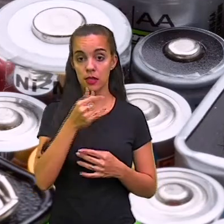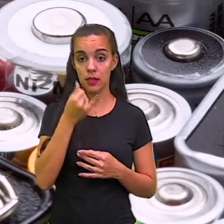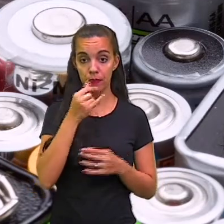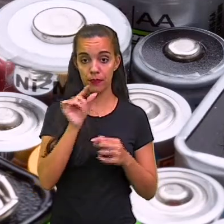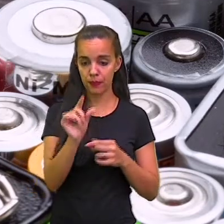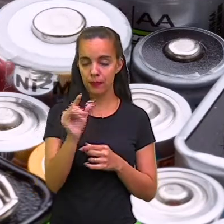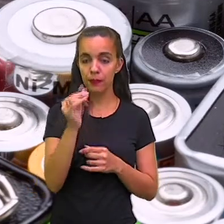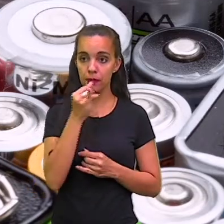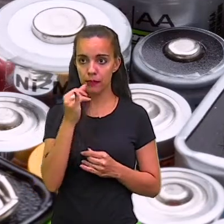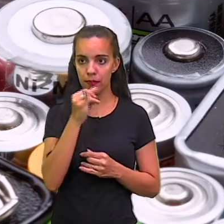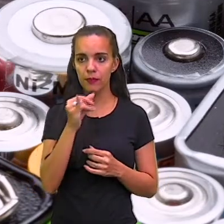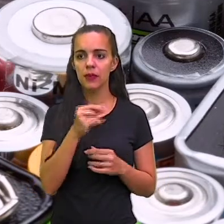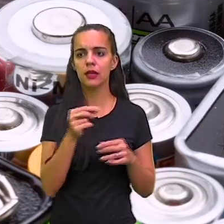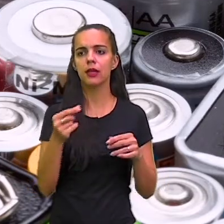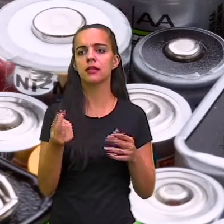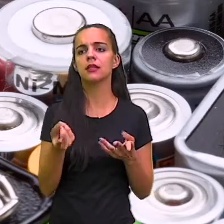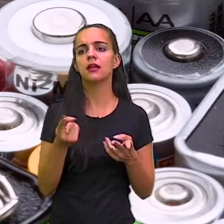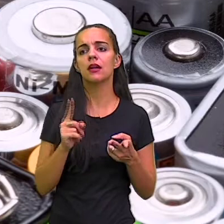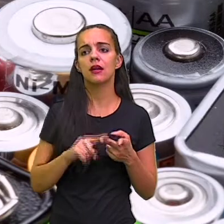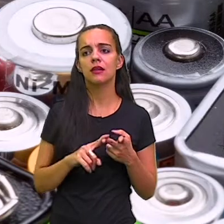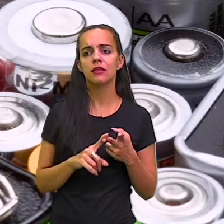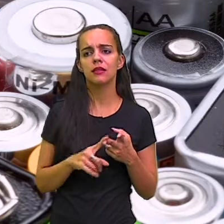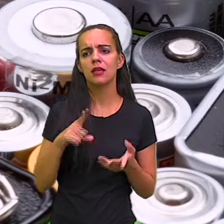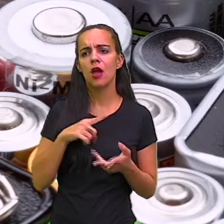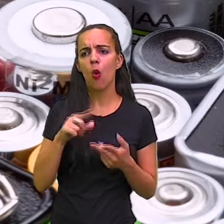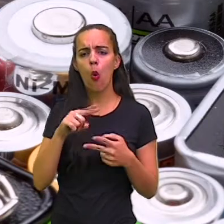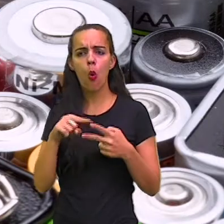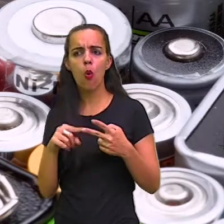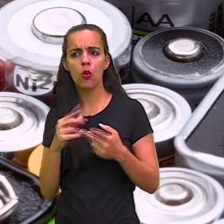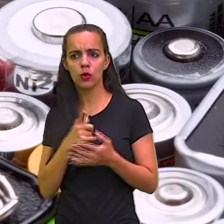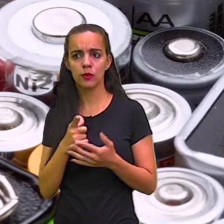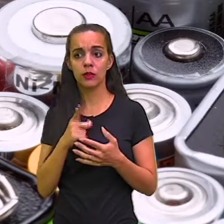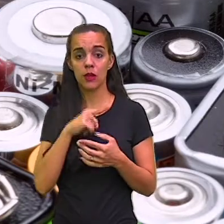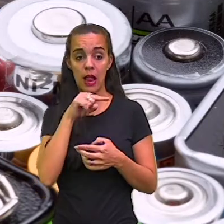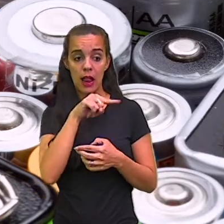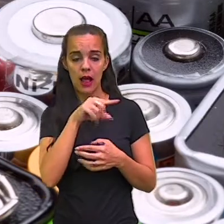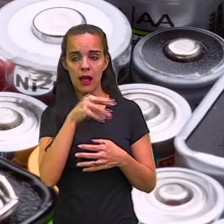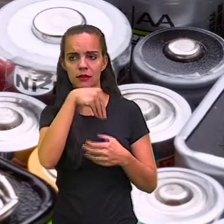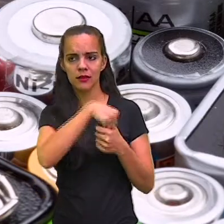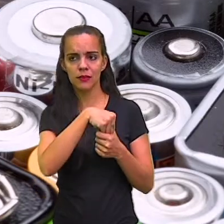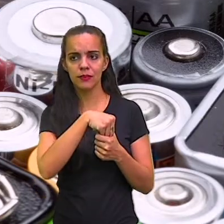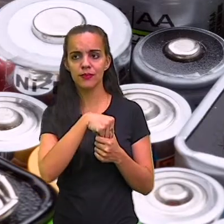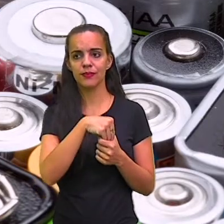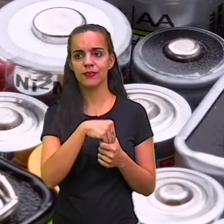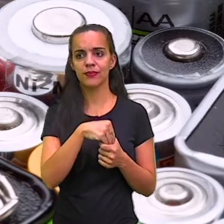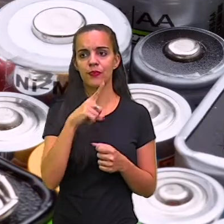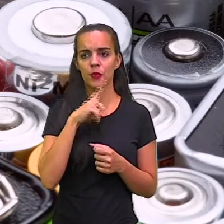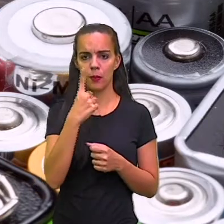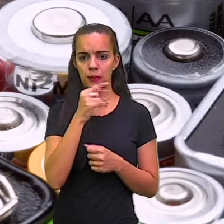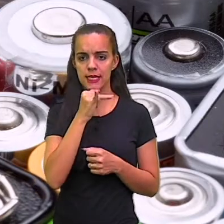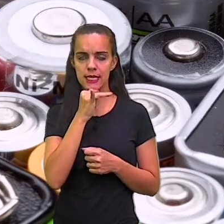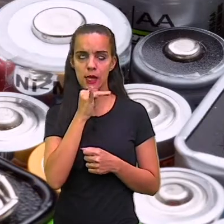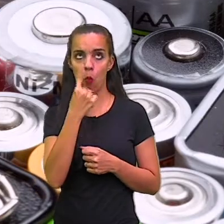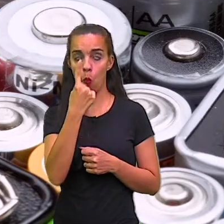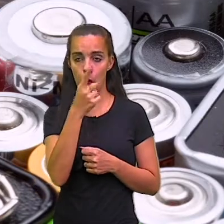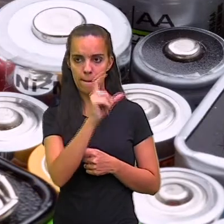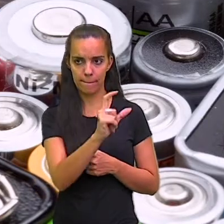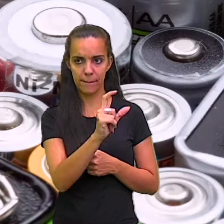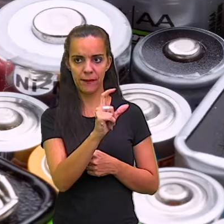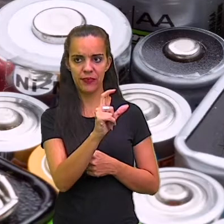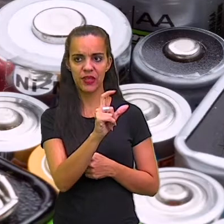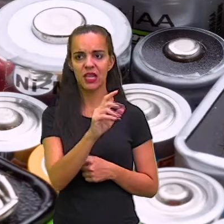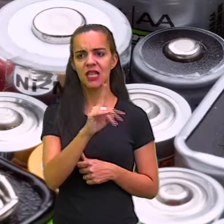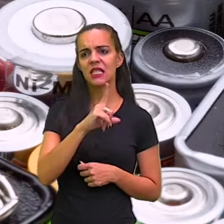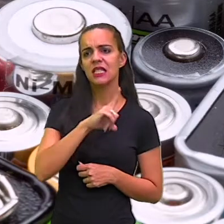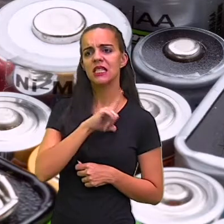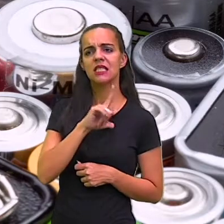pilhas e as baterias ou testar um multímetro uma pilha nova nós vamos